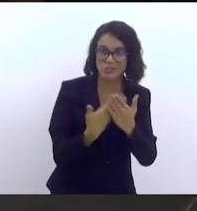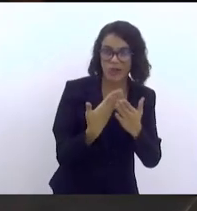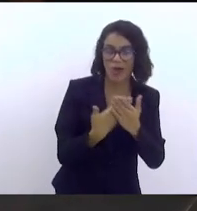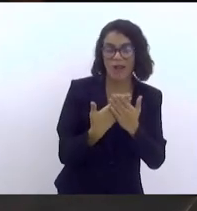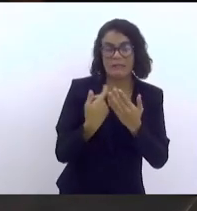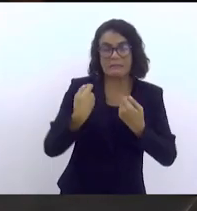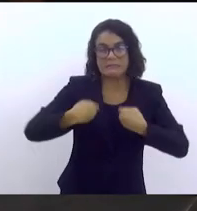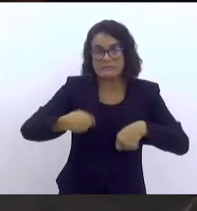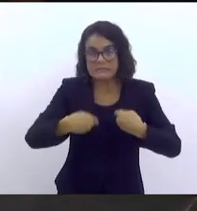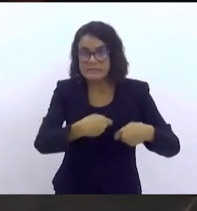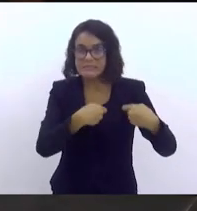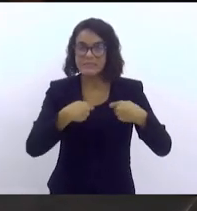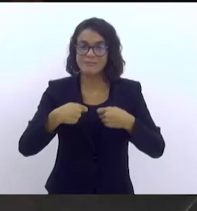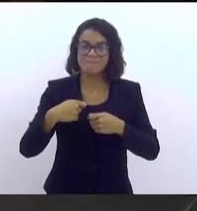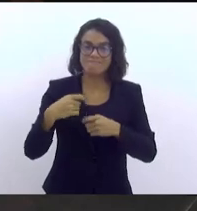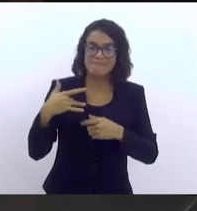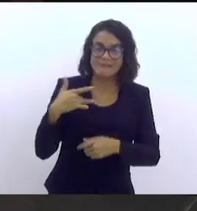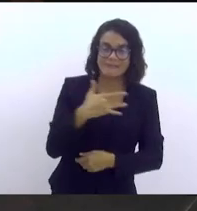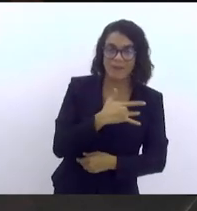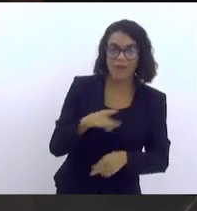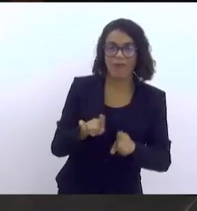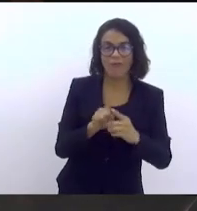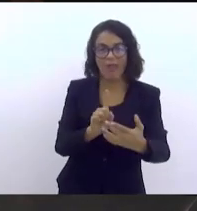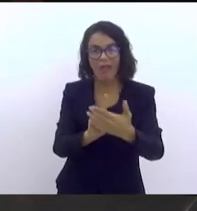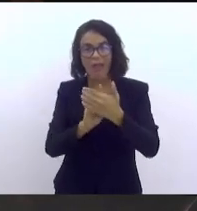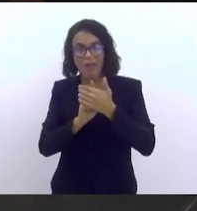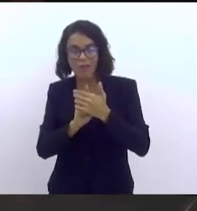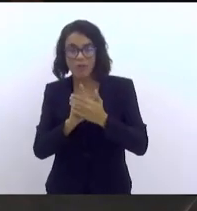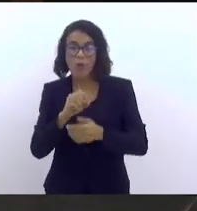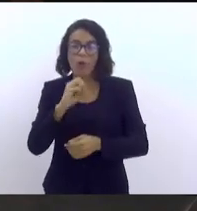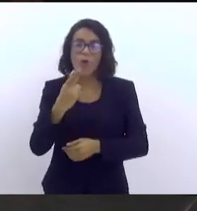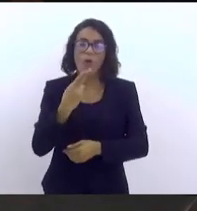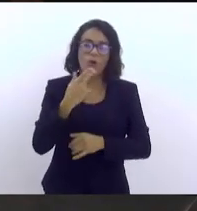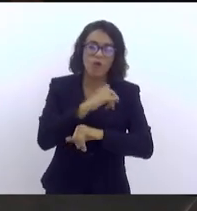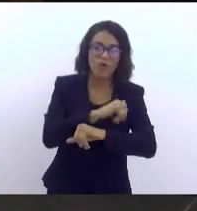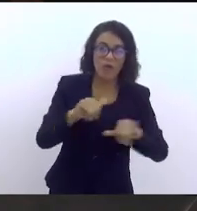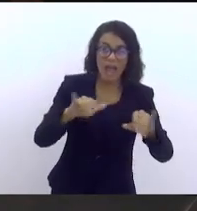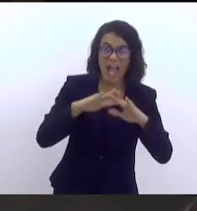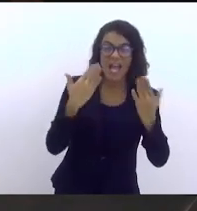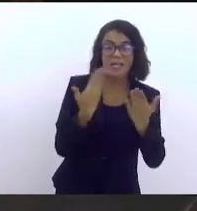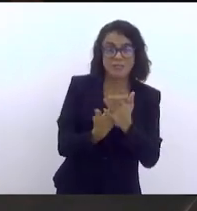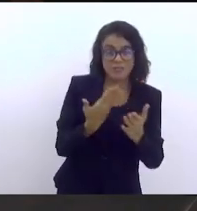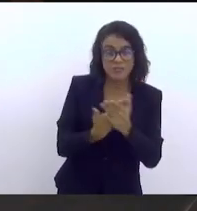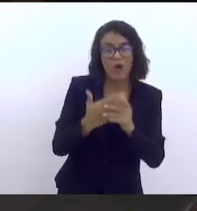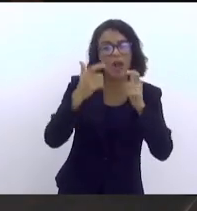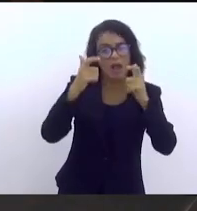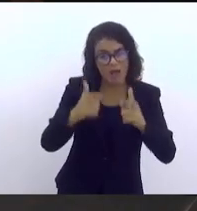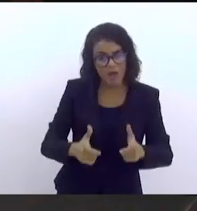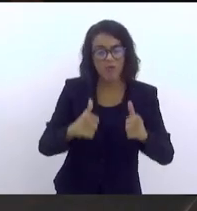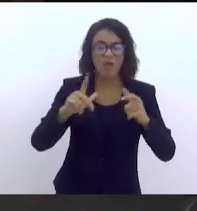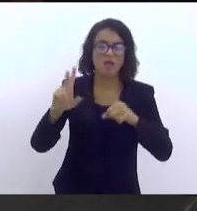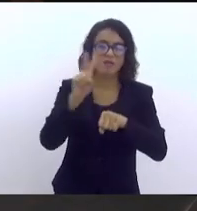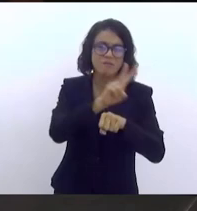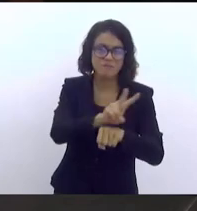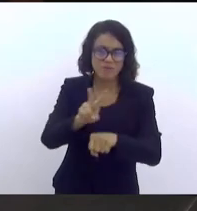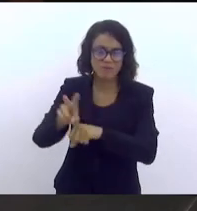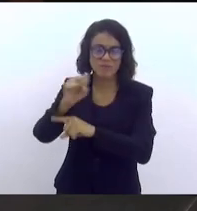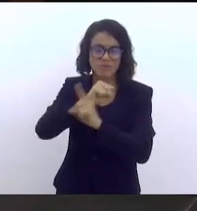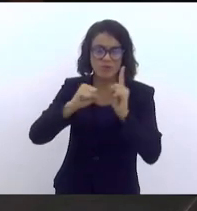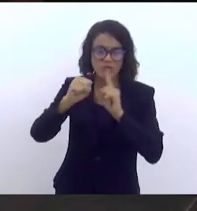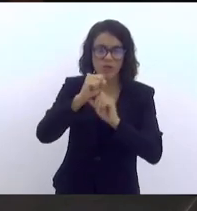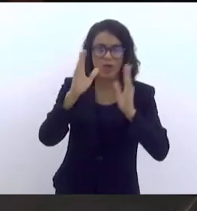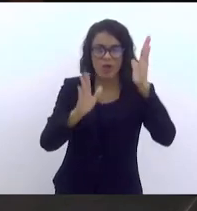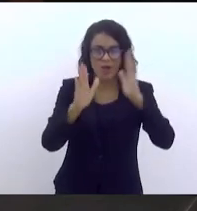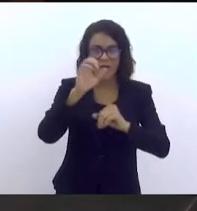para ser saudável e acolhedor ou mesmo dizer que a escola é rede de proteção social em meio